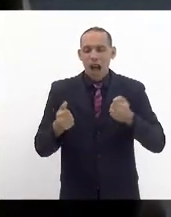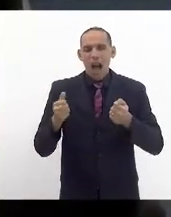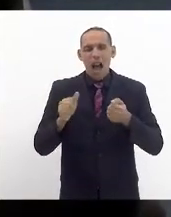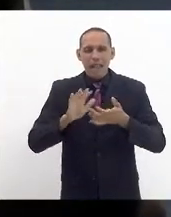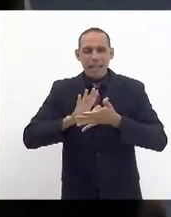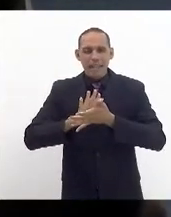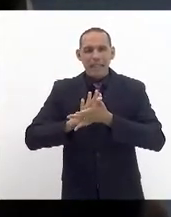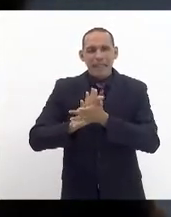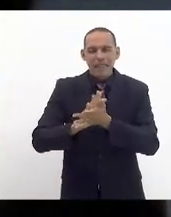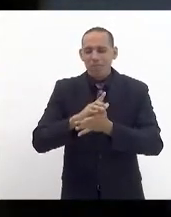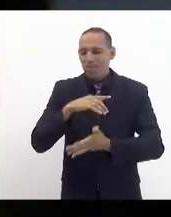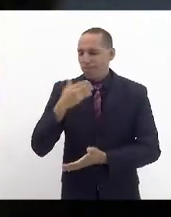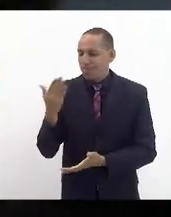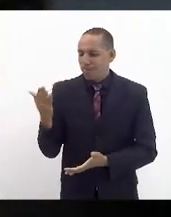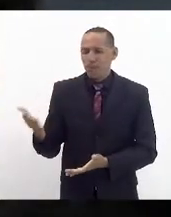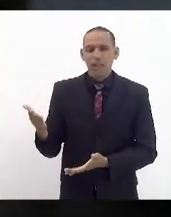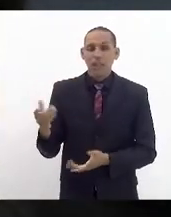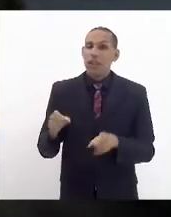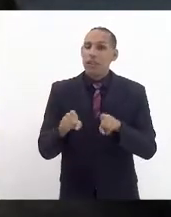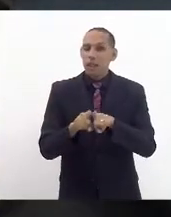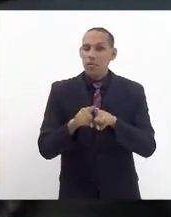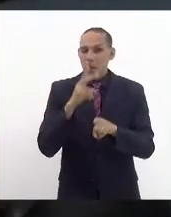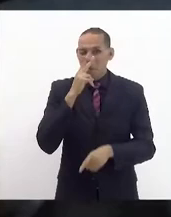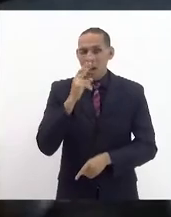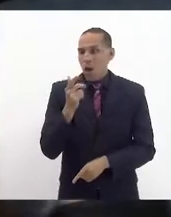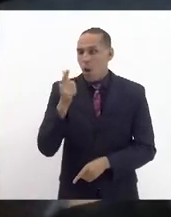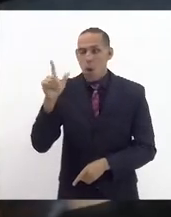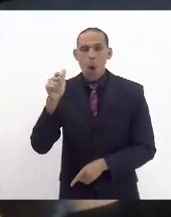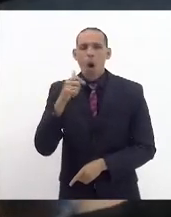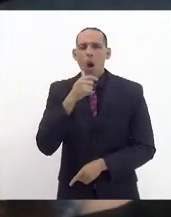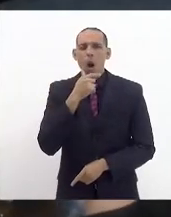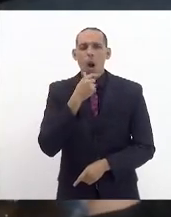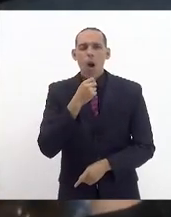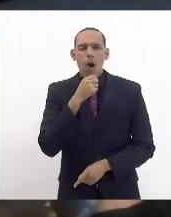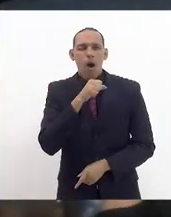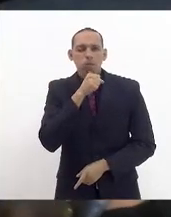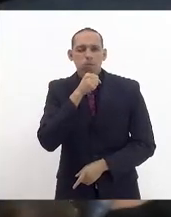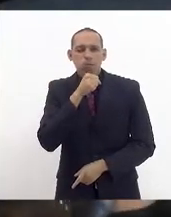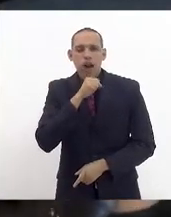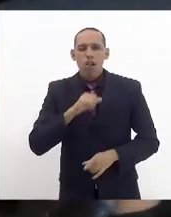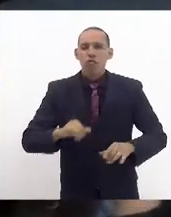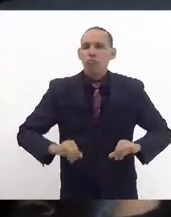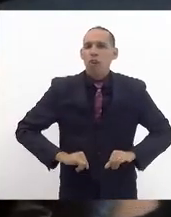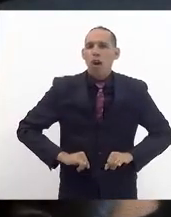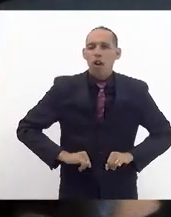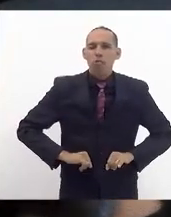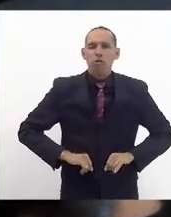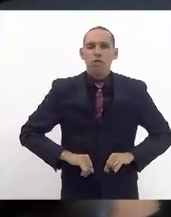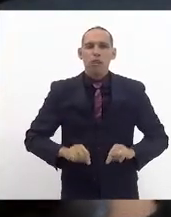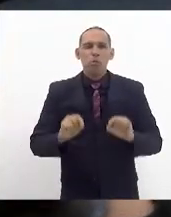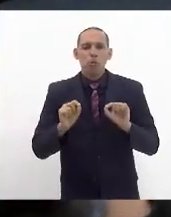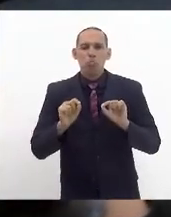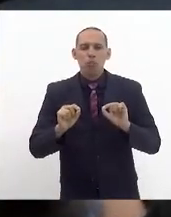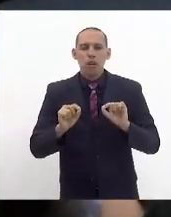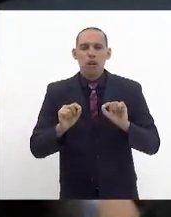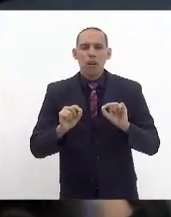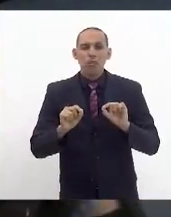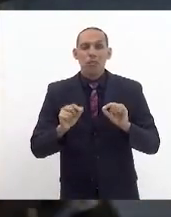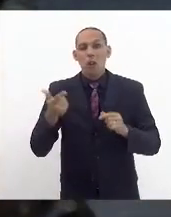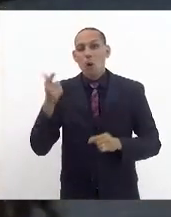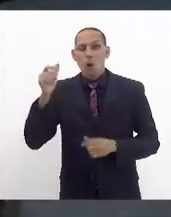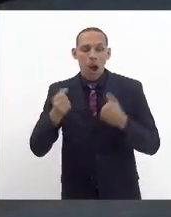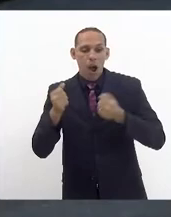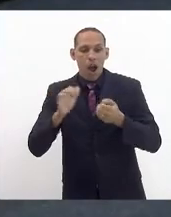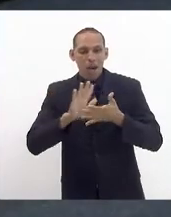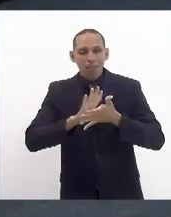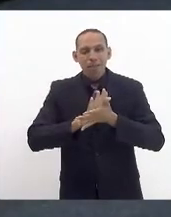Me parece que houve também um outro episódio de uma senhora que sofreu, foi pressionada por um carro